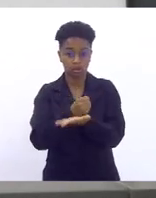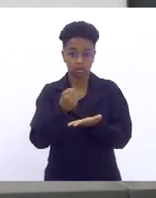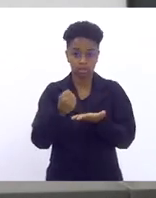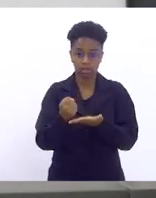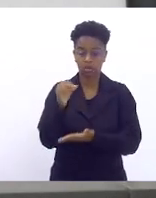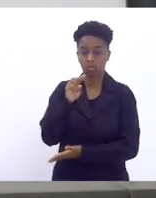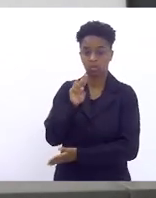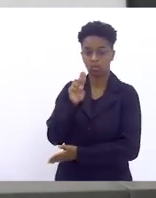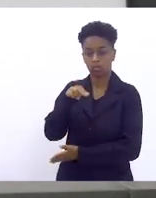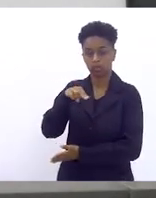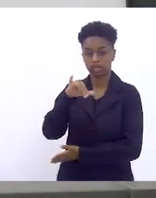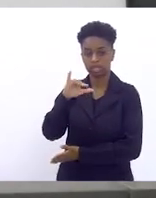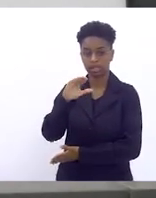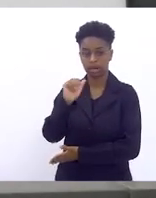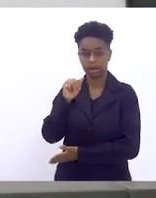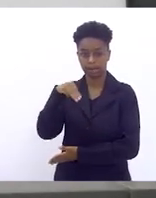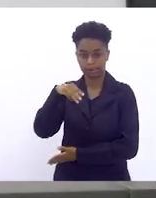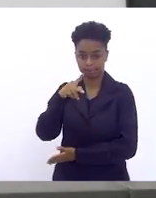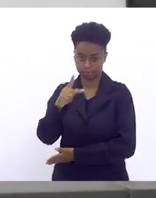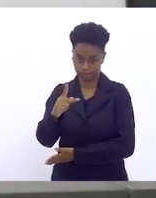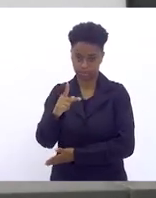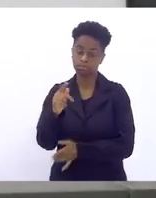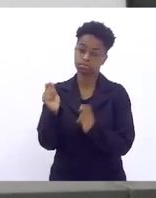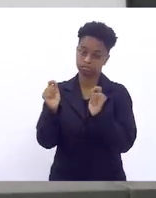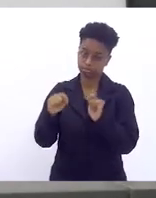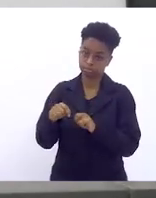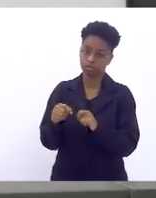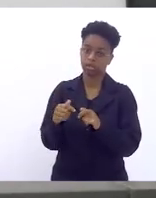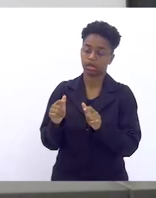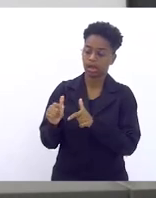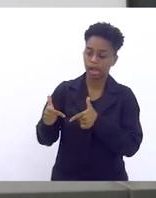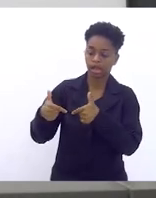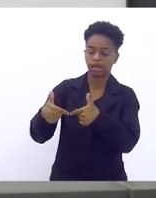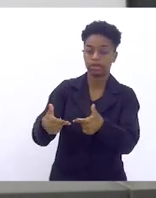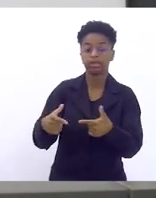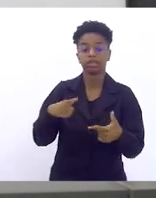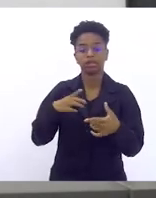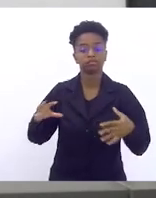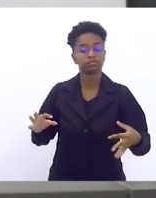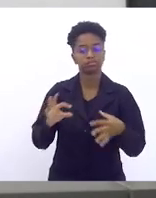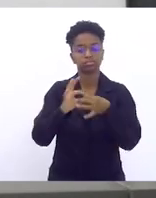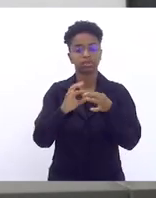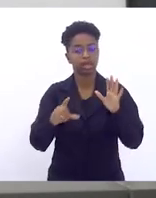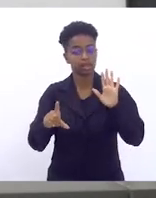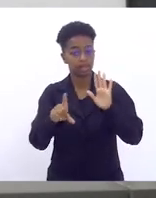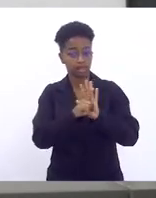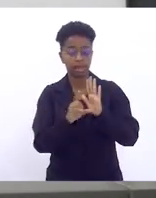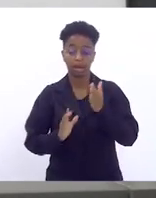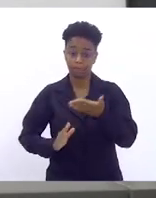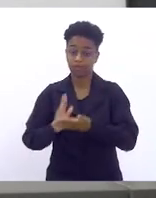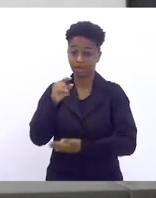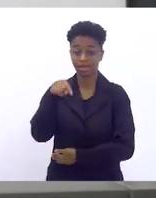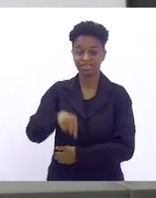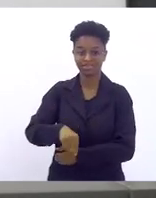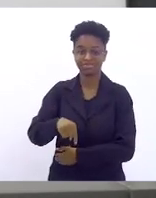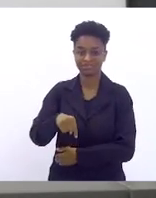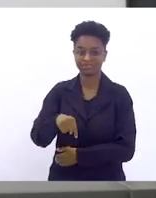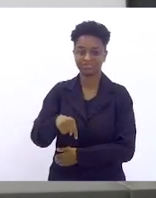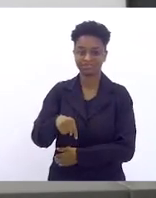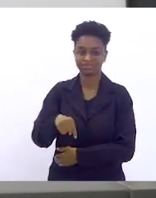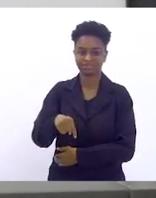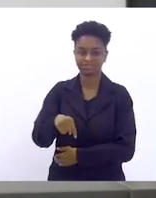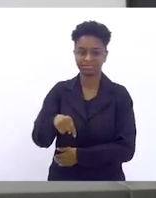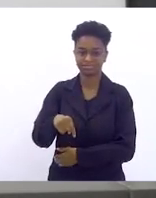poder fazer o trabalho isso tem uma relação Direta com a legislação aprovada nessa casa